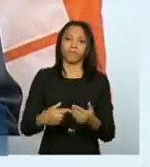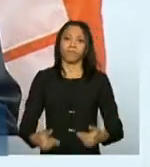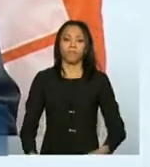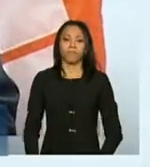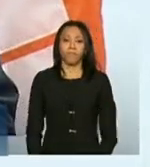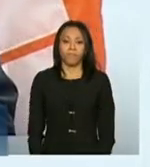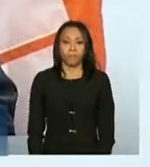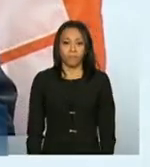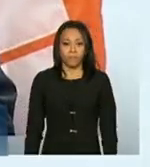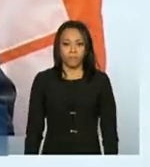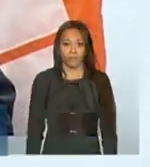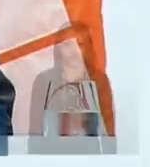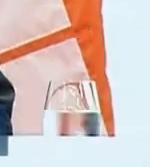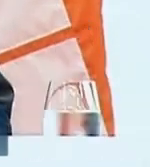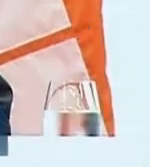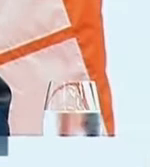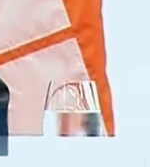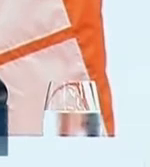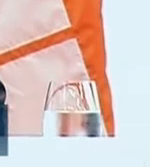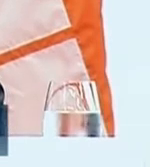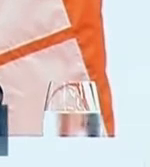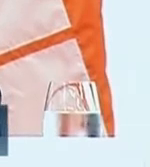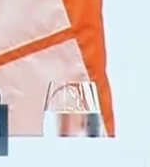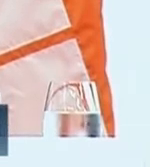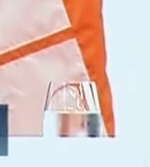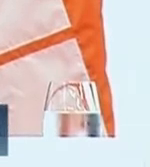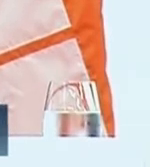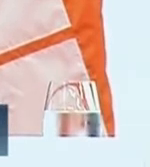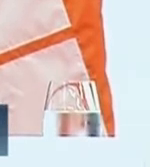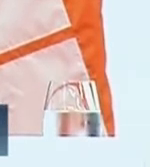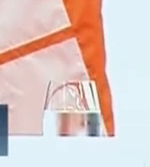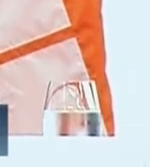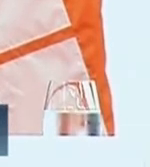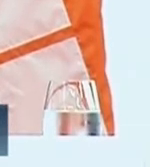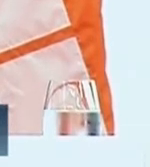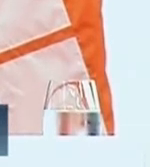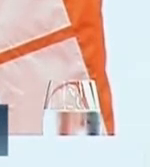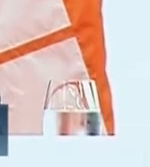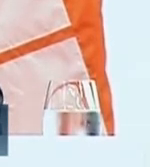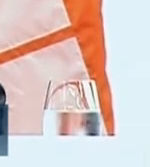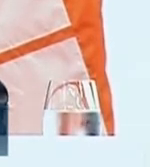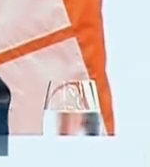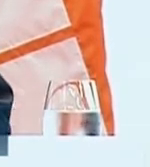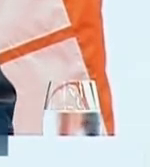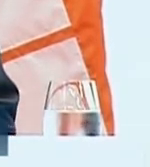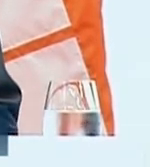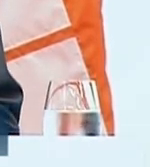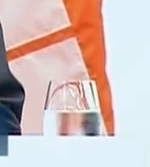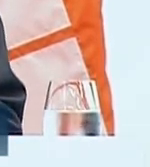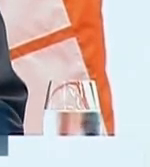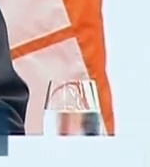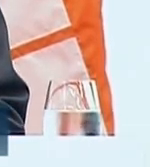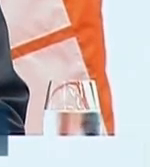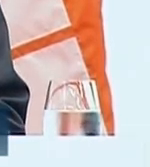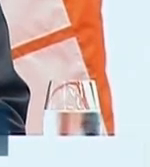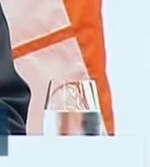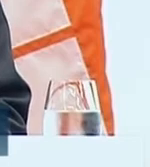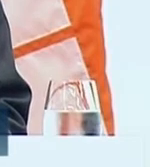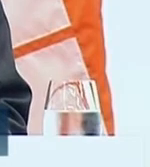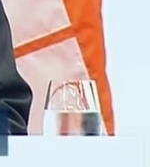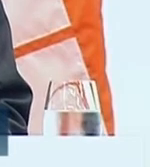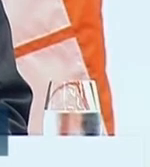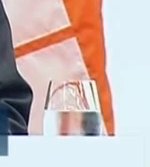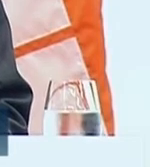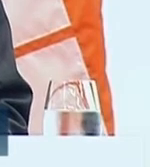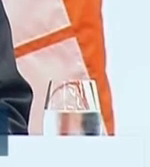fabricação de componentes e equipamentos. Criou-se hoje o Grupo Baltor, uma referência mundial em transformadores